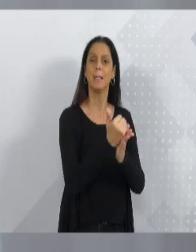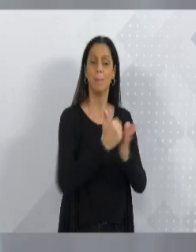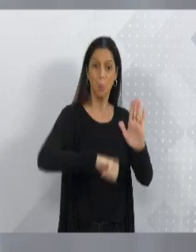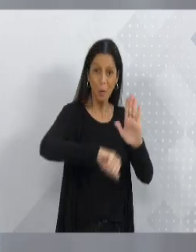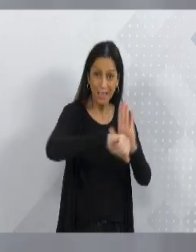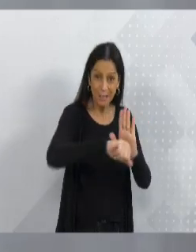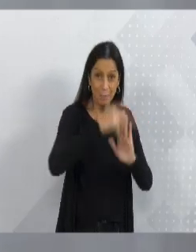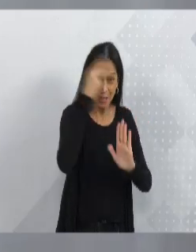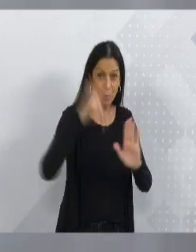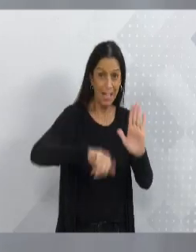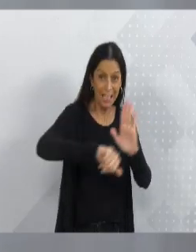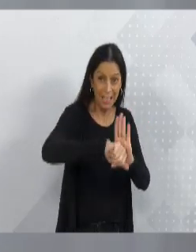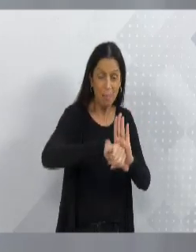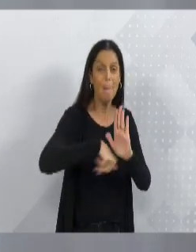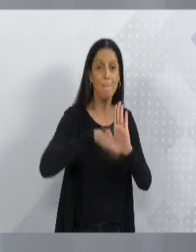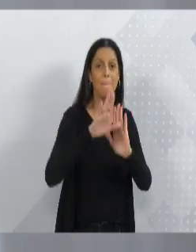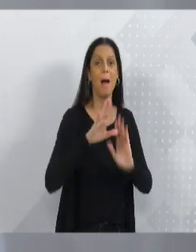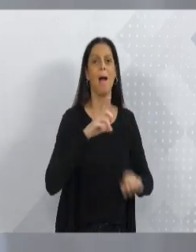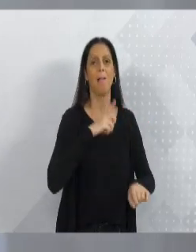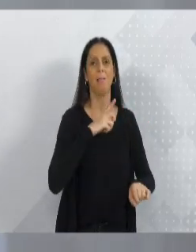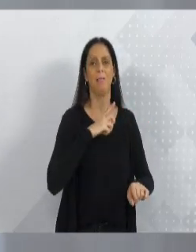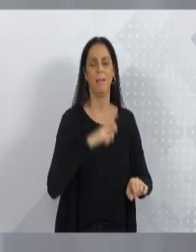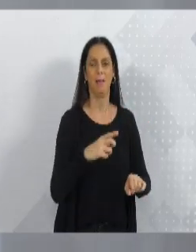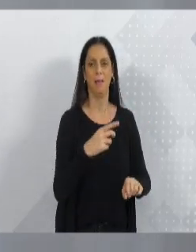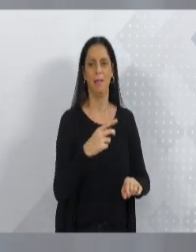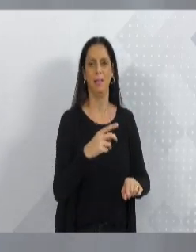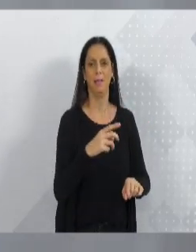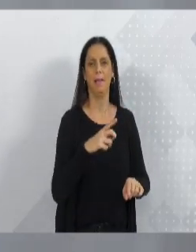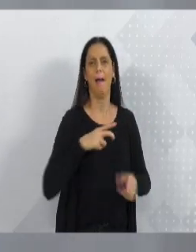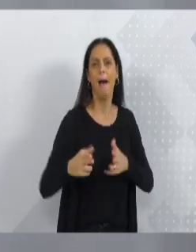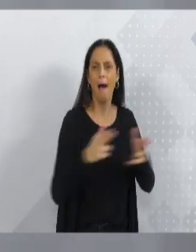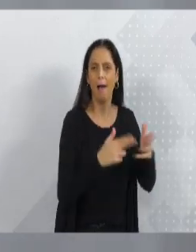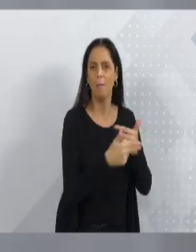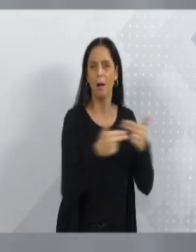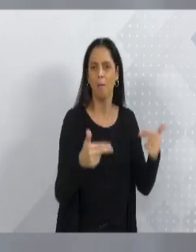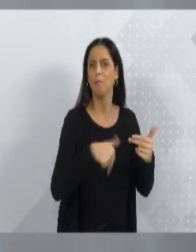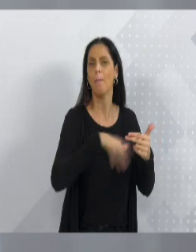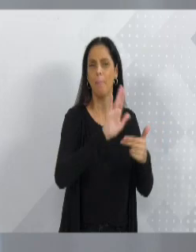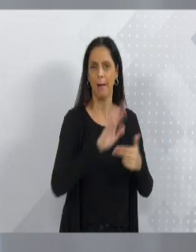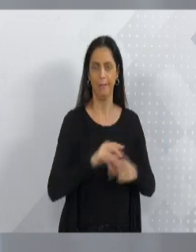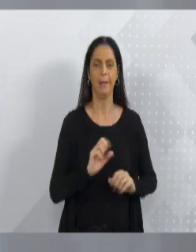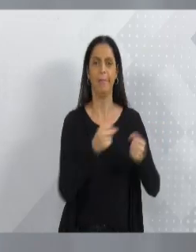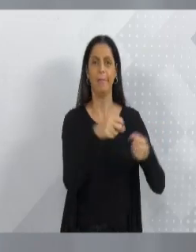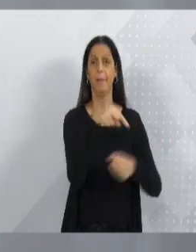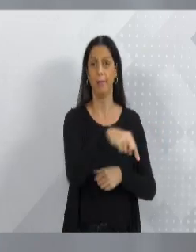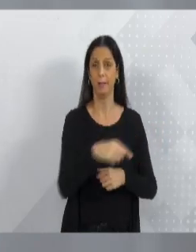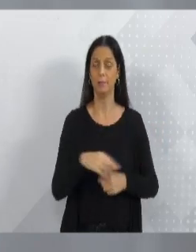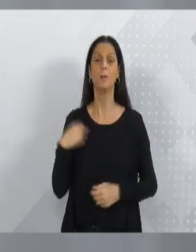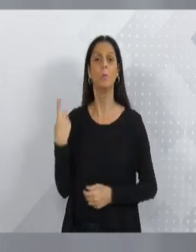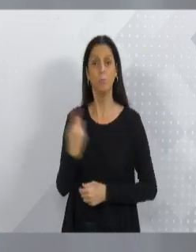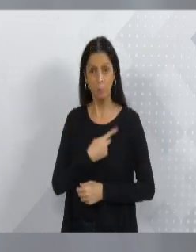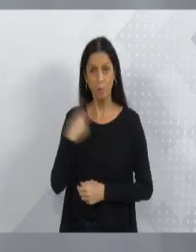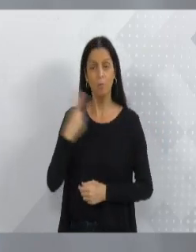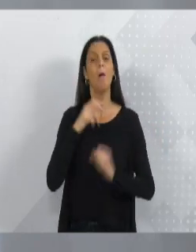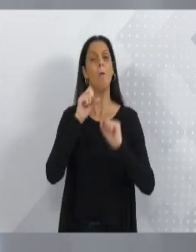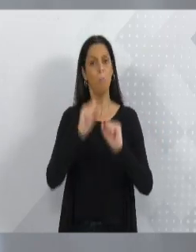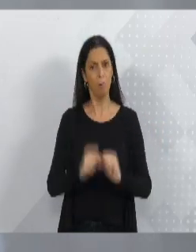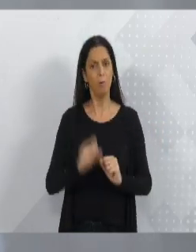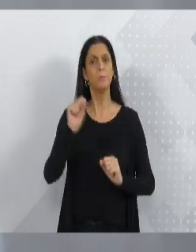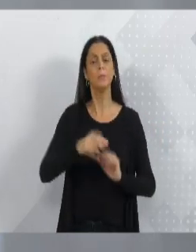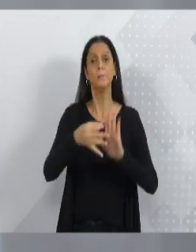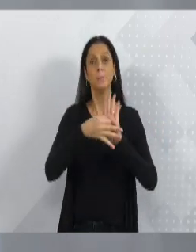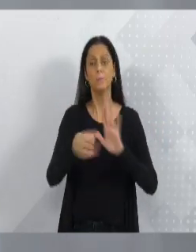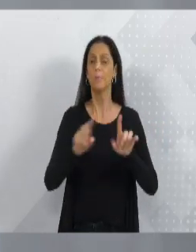vereadora Silmara, nós temos aqui, enquanto vereadores, nós podemos nos manifestarmos, mas nós